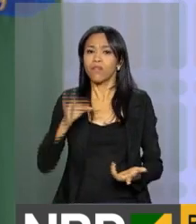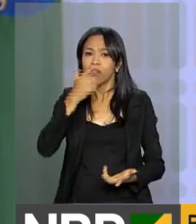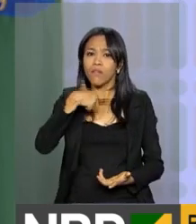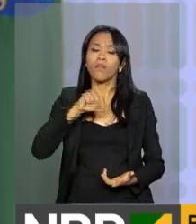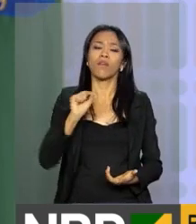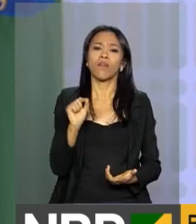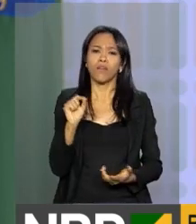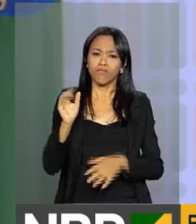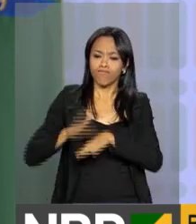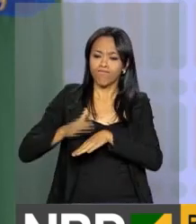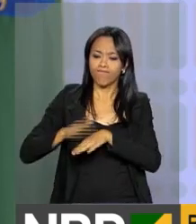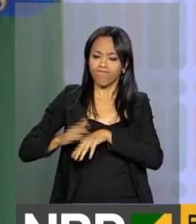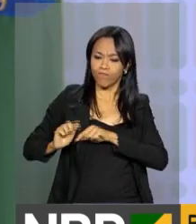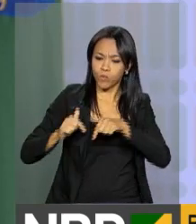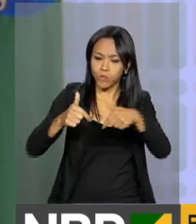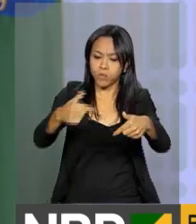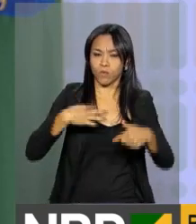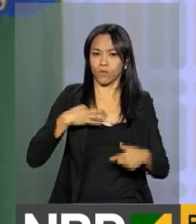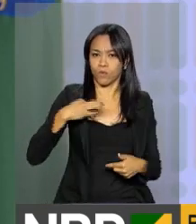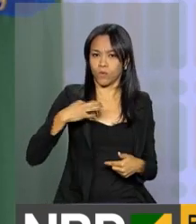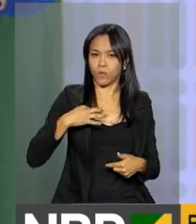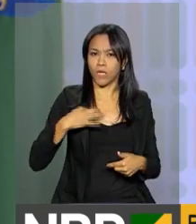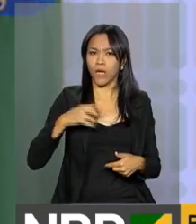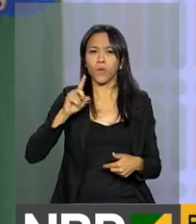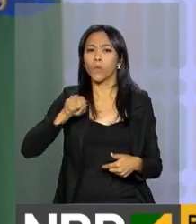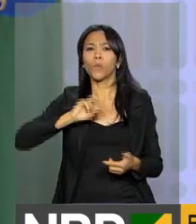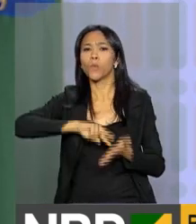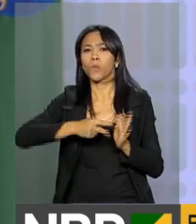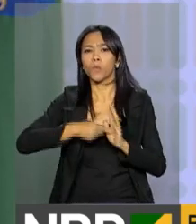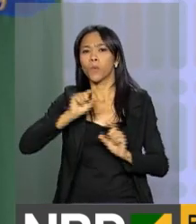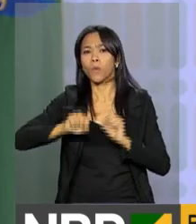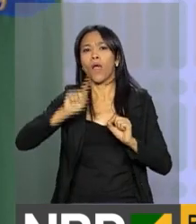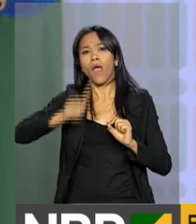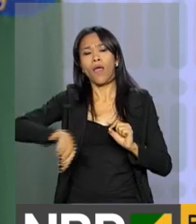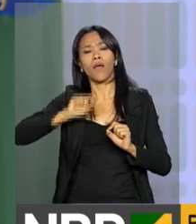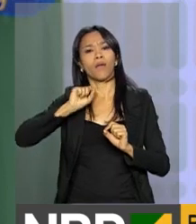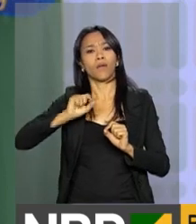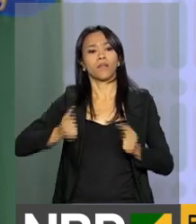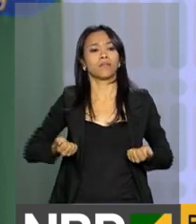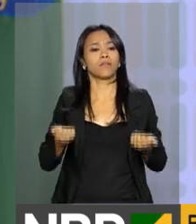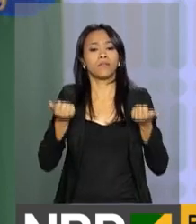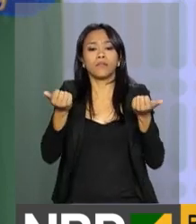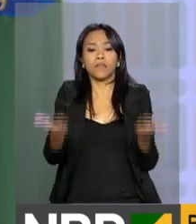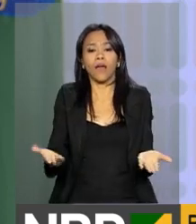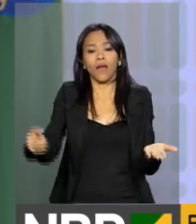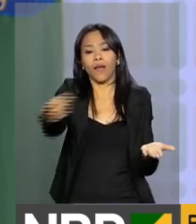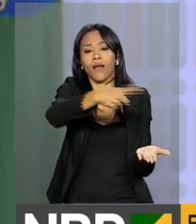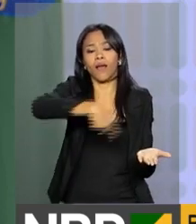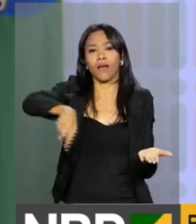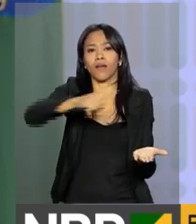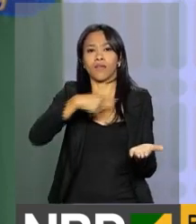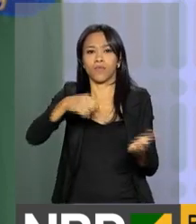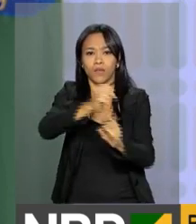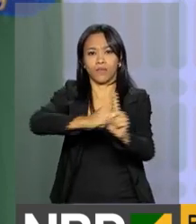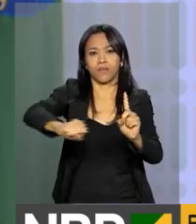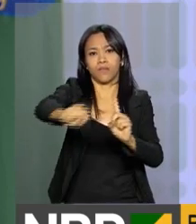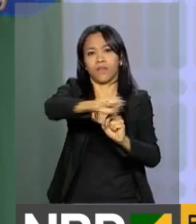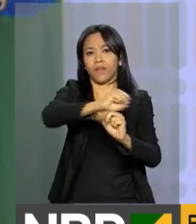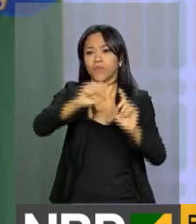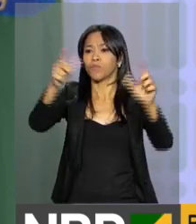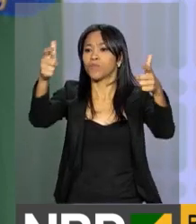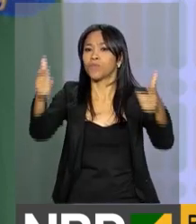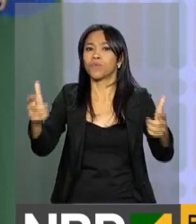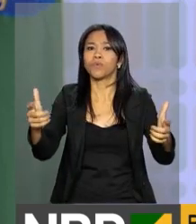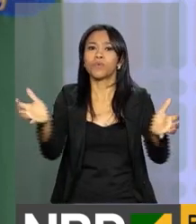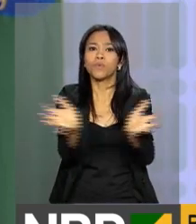faz trabalho voluntário está devolvendo à comunidade um pouco do que recebeu ao longo do